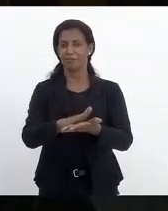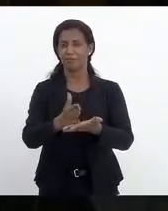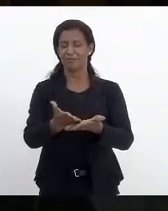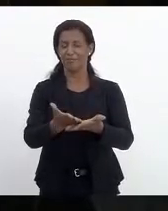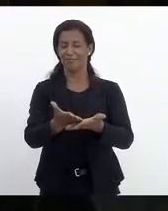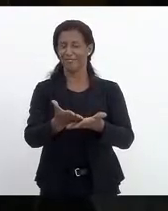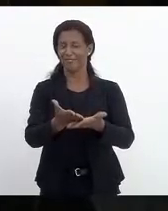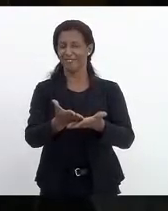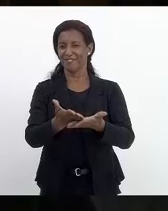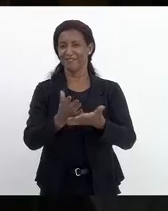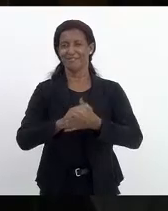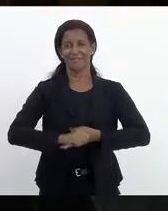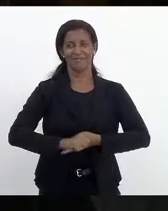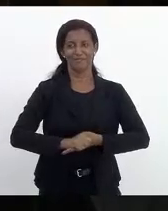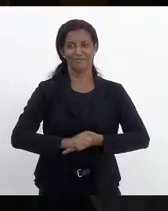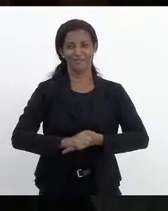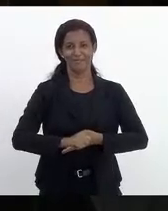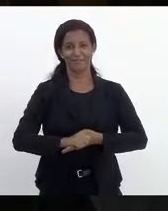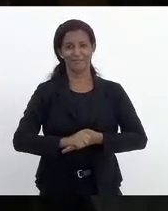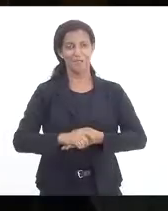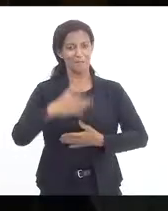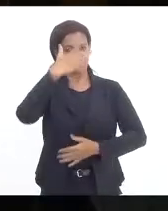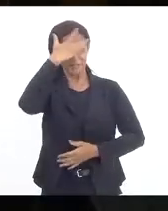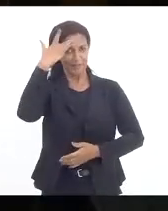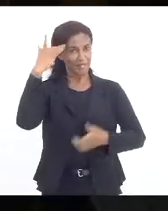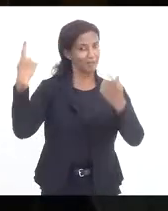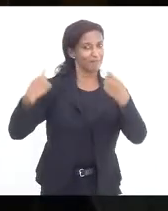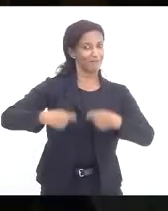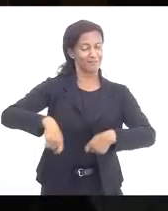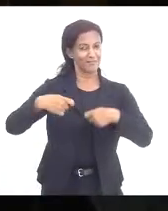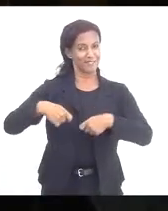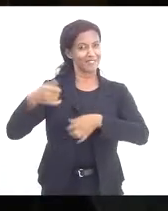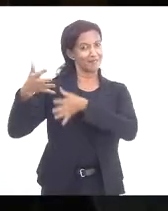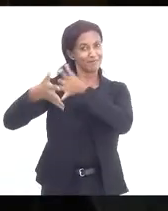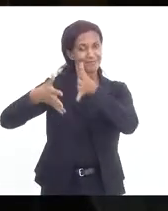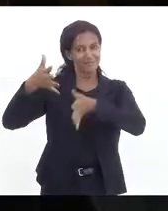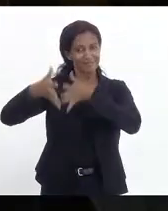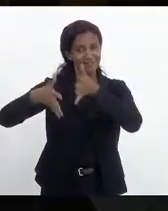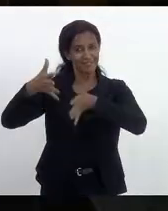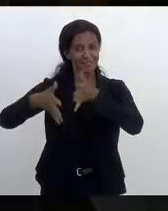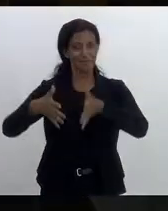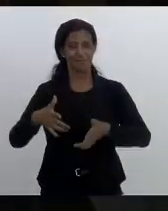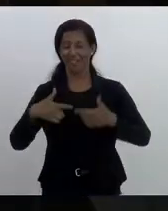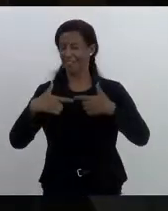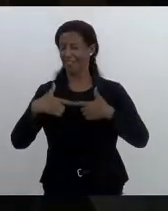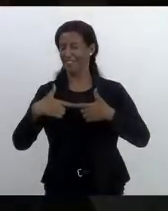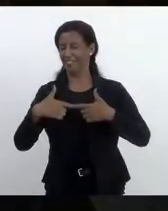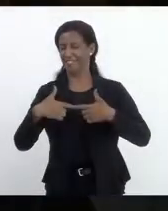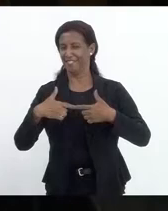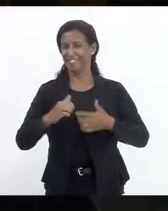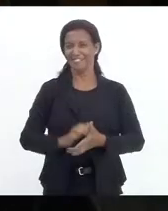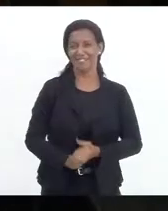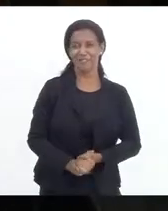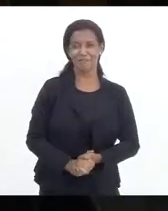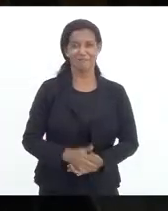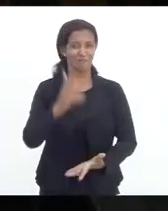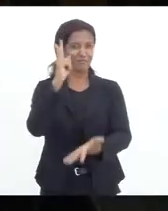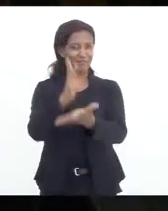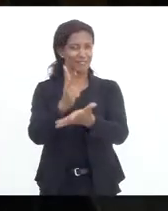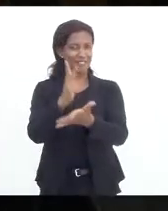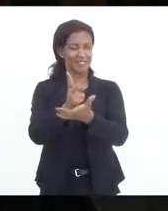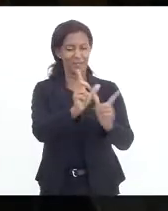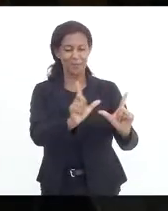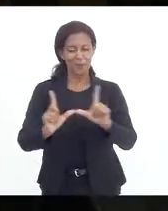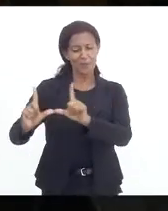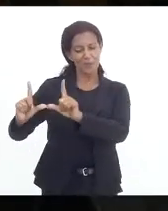e para o público que necessita a linguagem de libra Oi tá sempre no